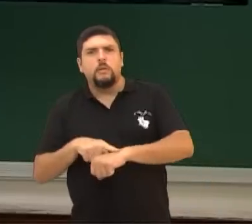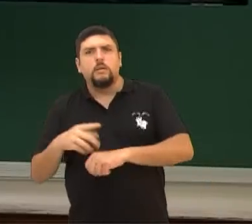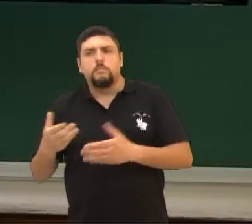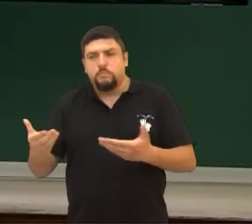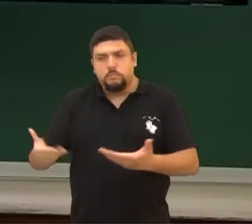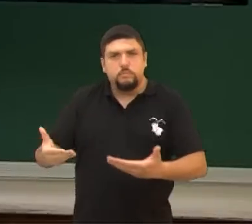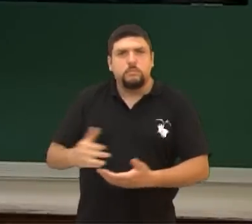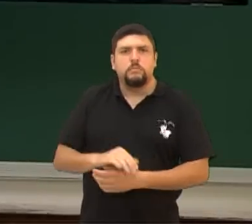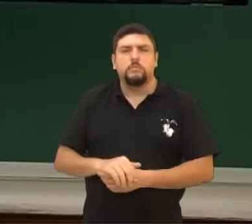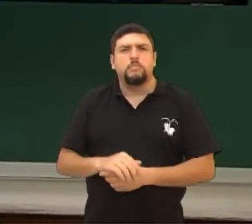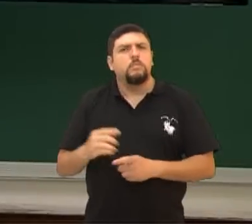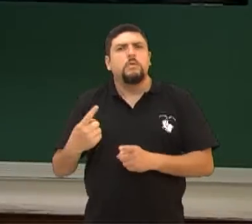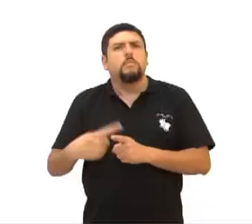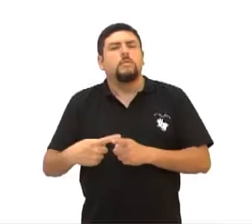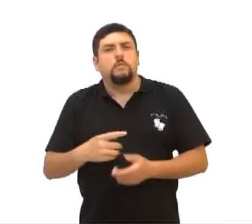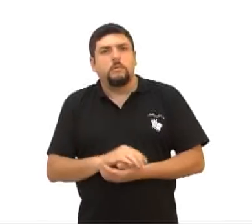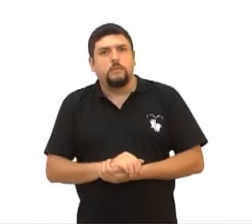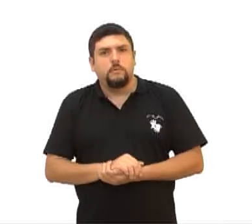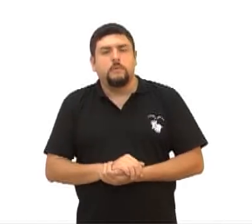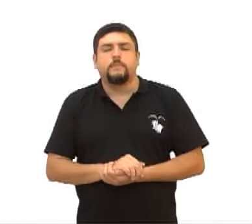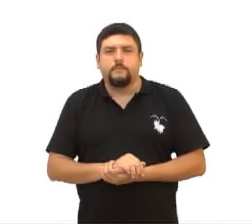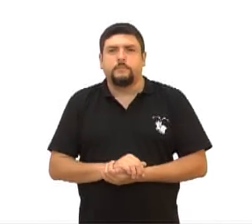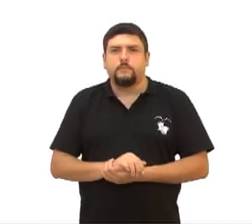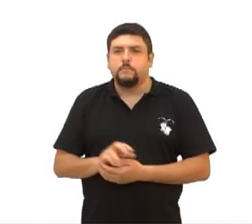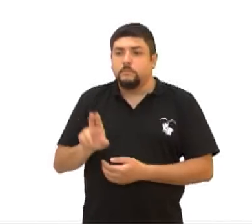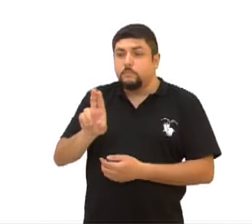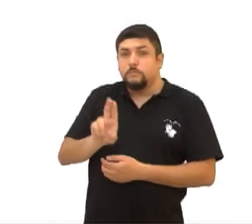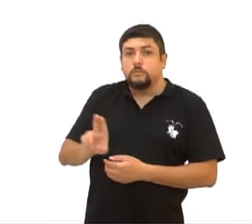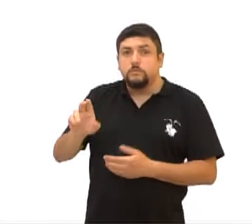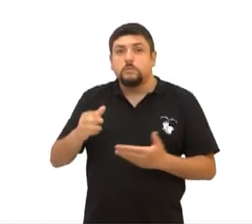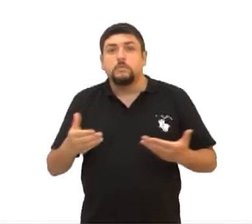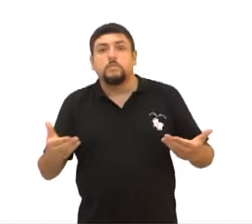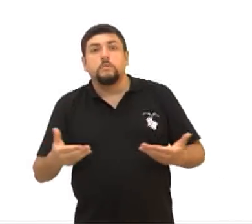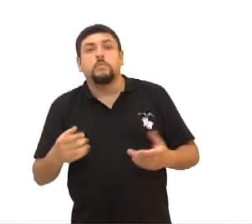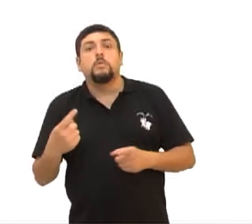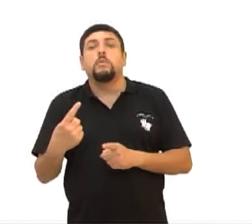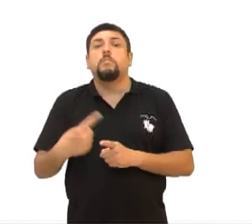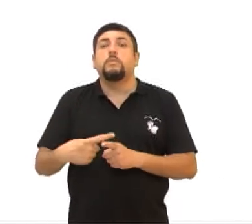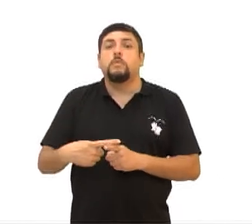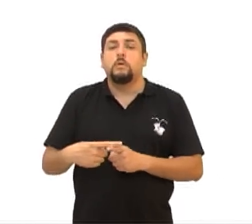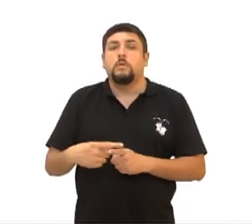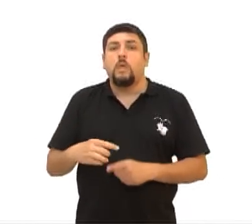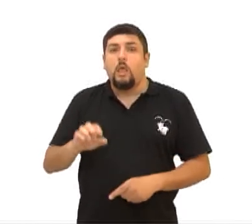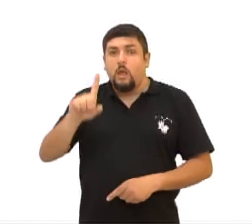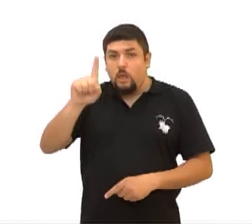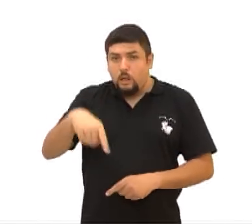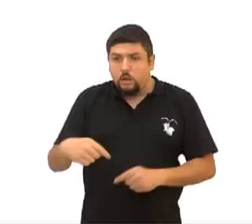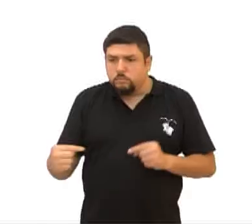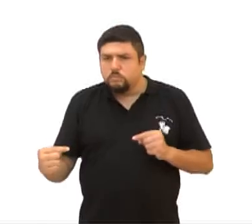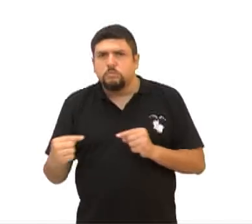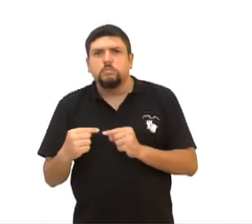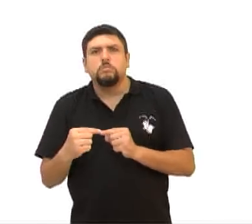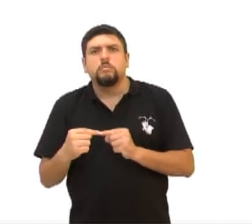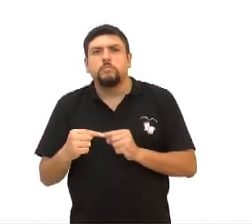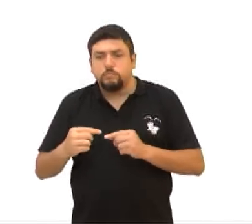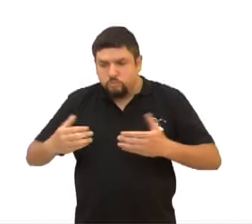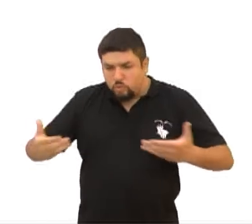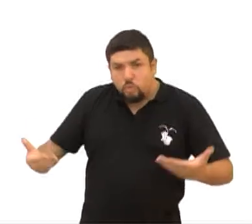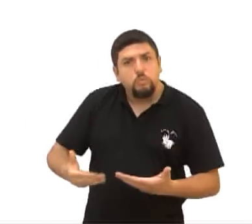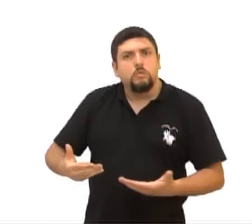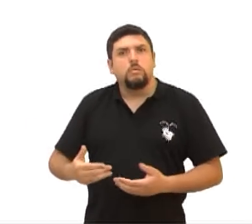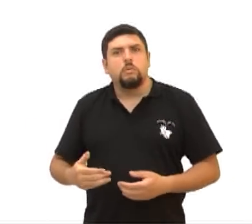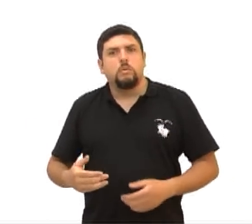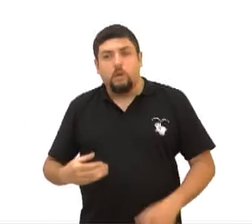presente? Olha aí, ó. Usa-se o tempo presente para criar um sentido de atualidade do tema. Quer dizer,